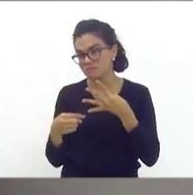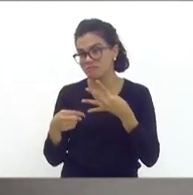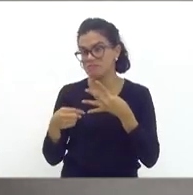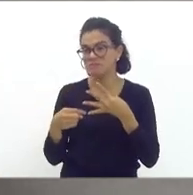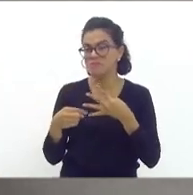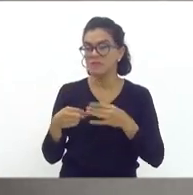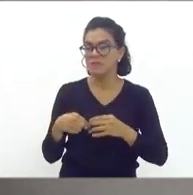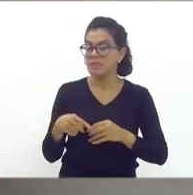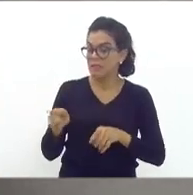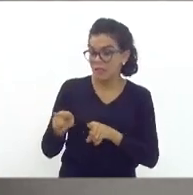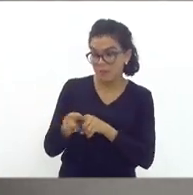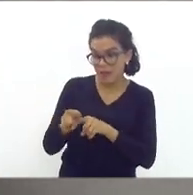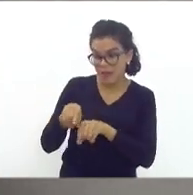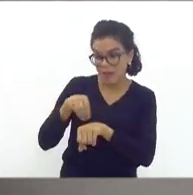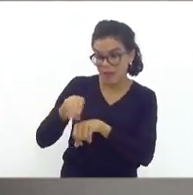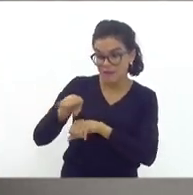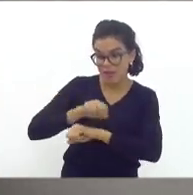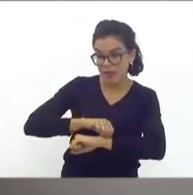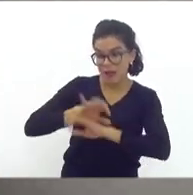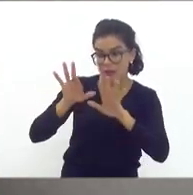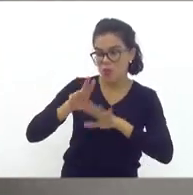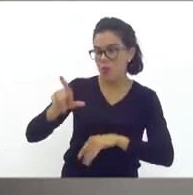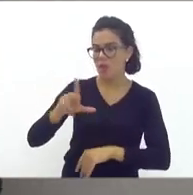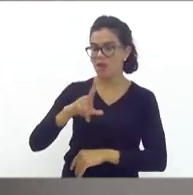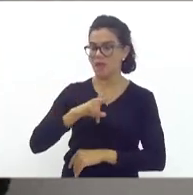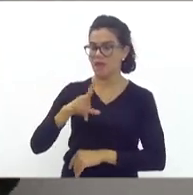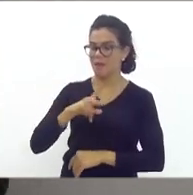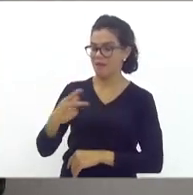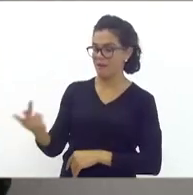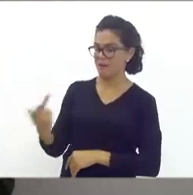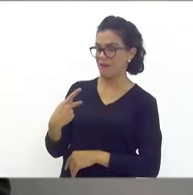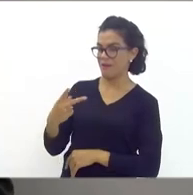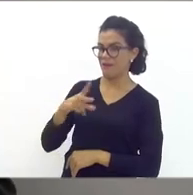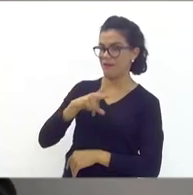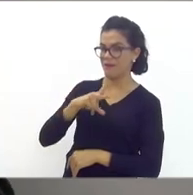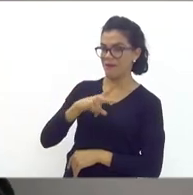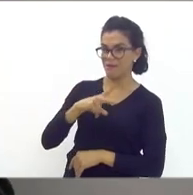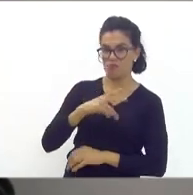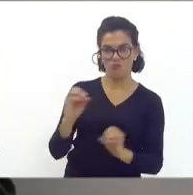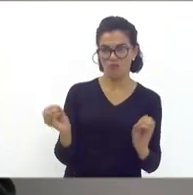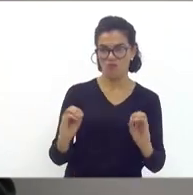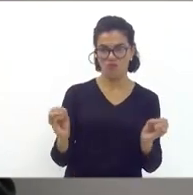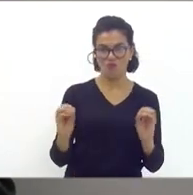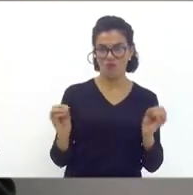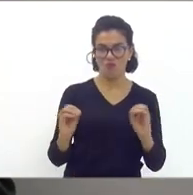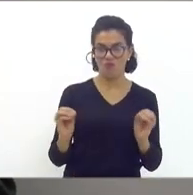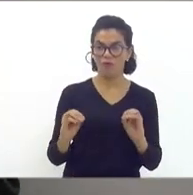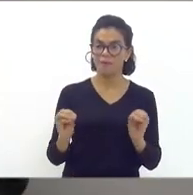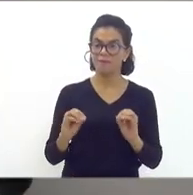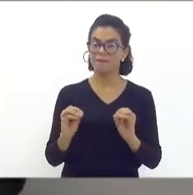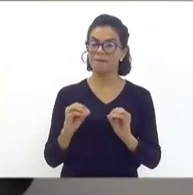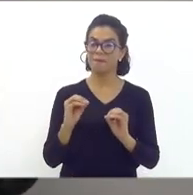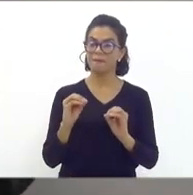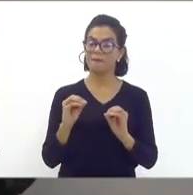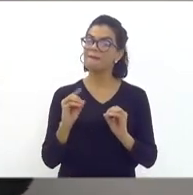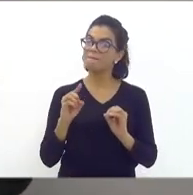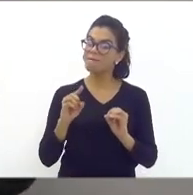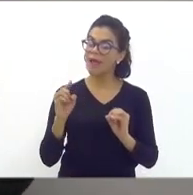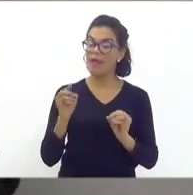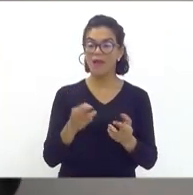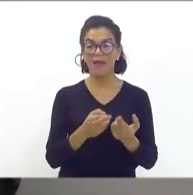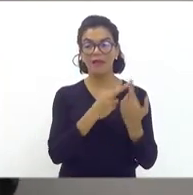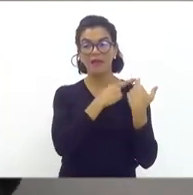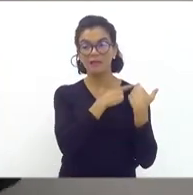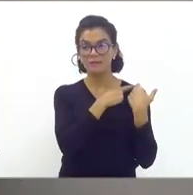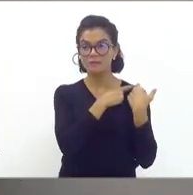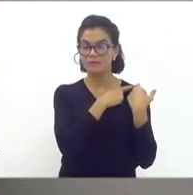muito claro que não é nada pessoal é muitas das questões que eu vou abordar aqui são de responsabilidade